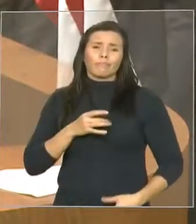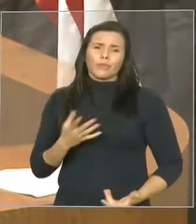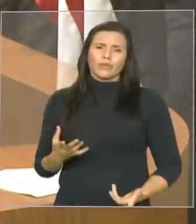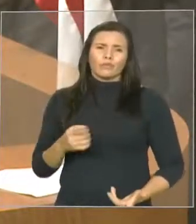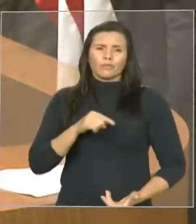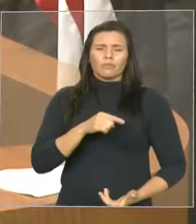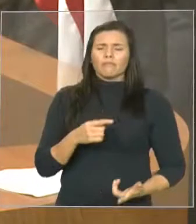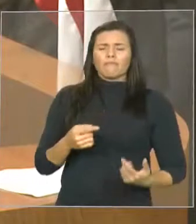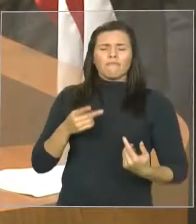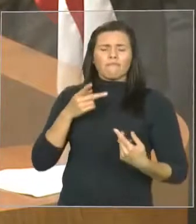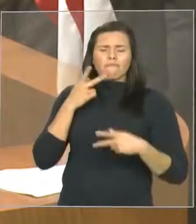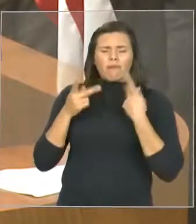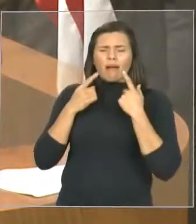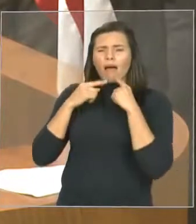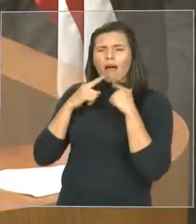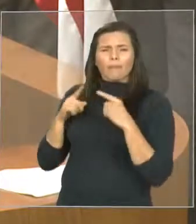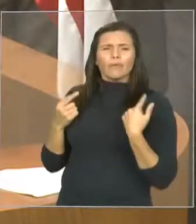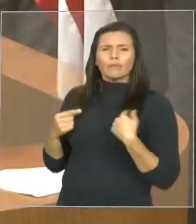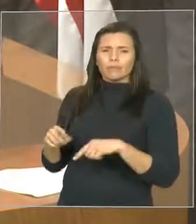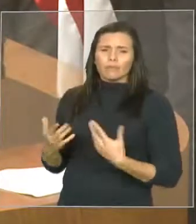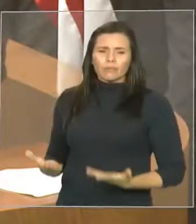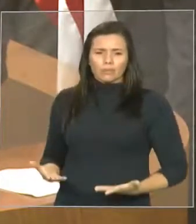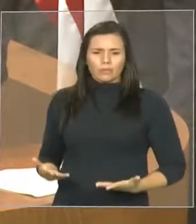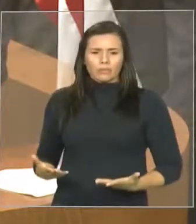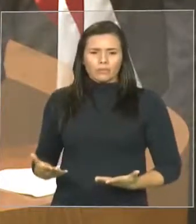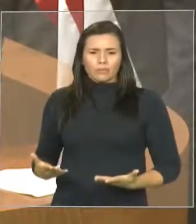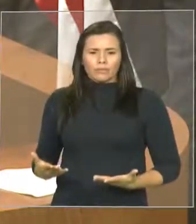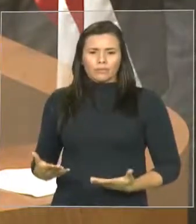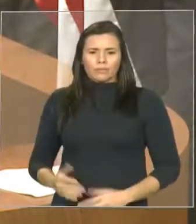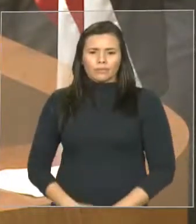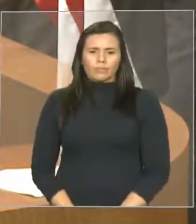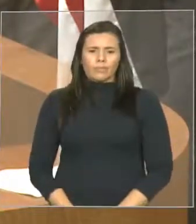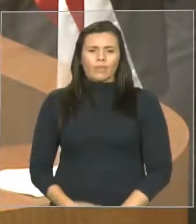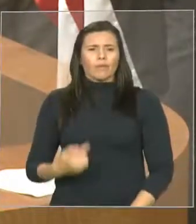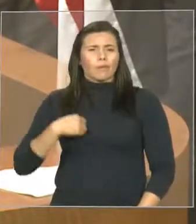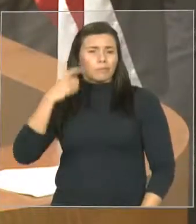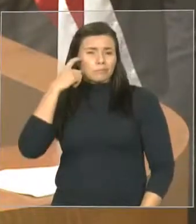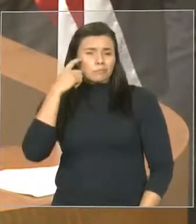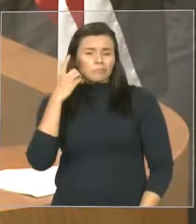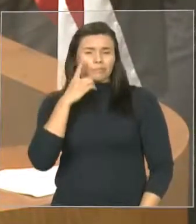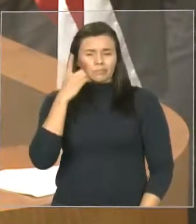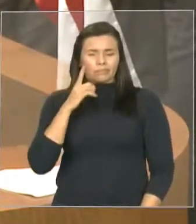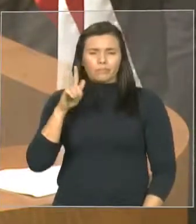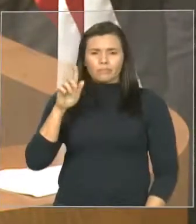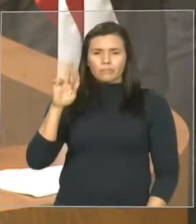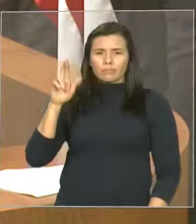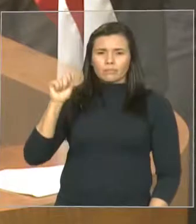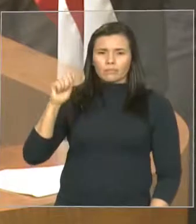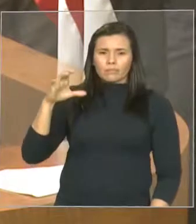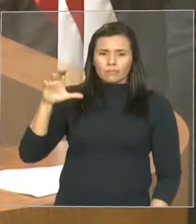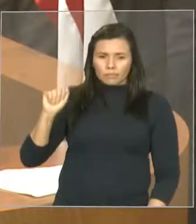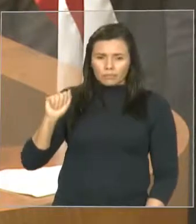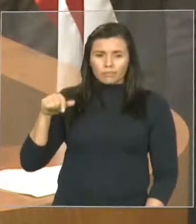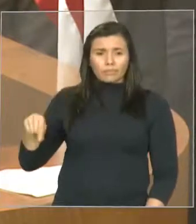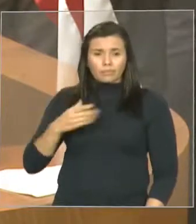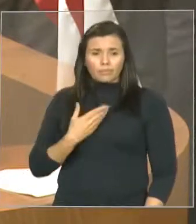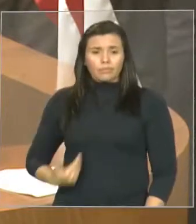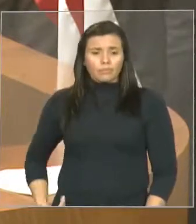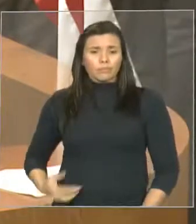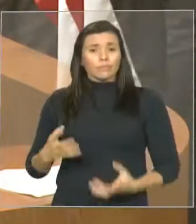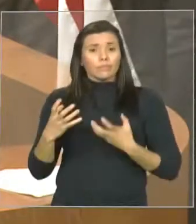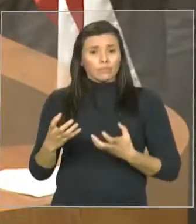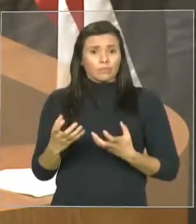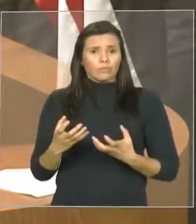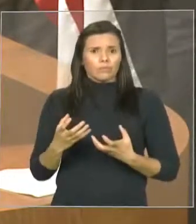for efetivo, ele dá um chá de gelo. Então, o que acontece, deputada Graça Paz, é que o governador quer esses